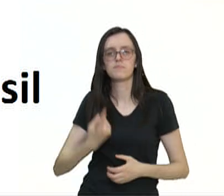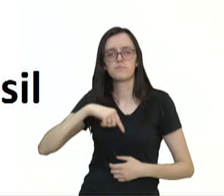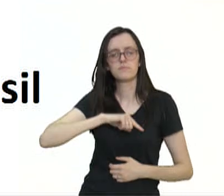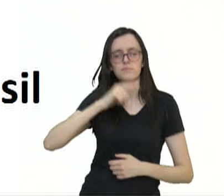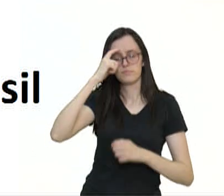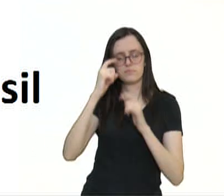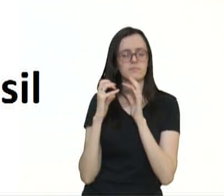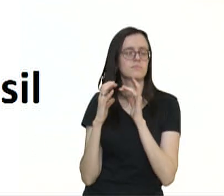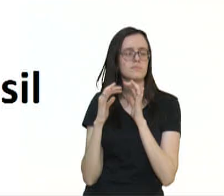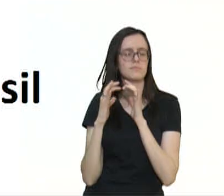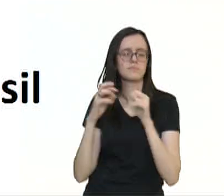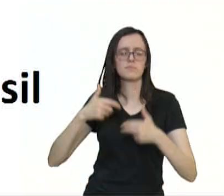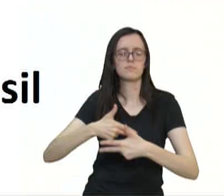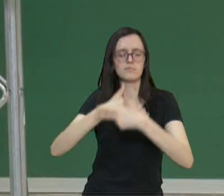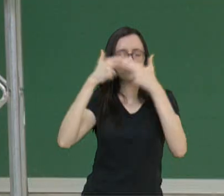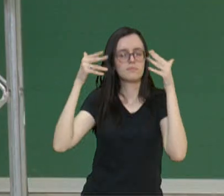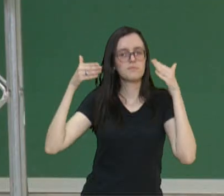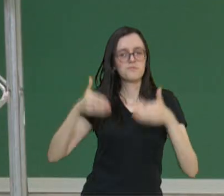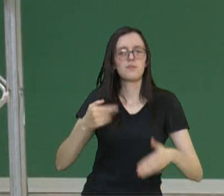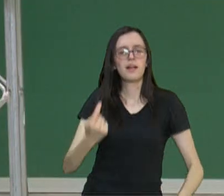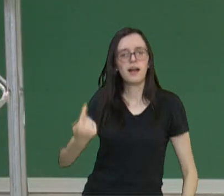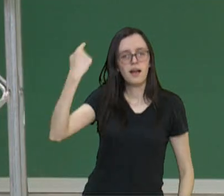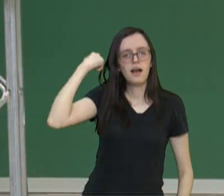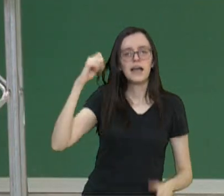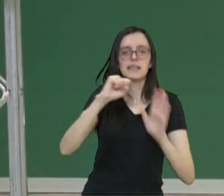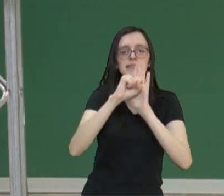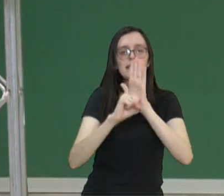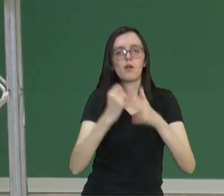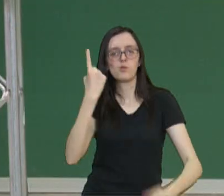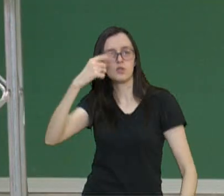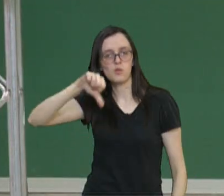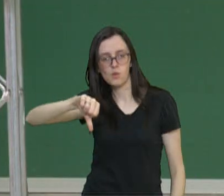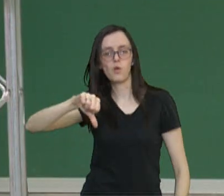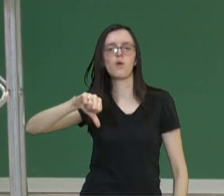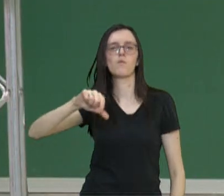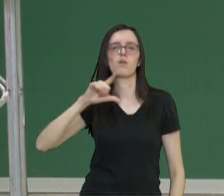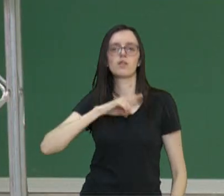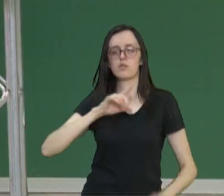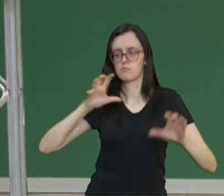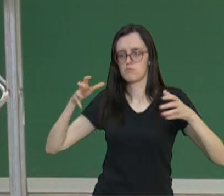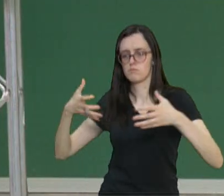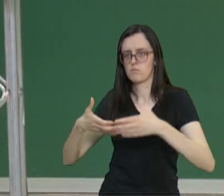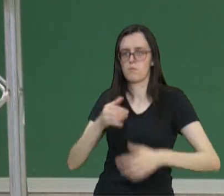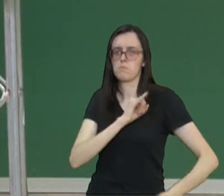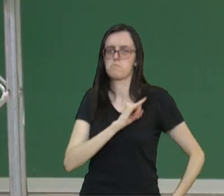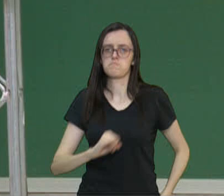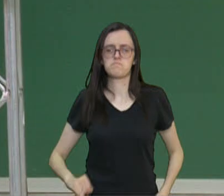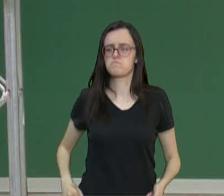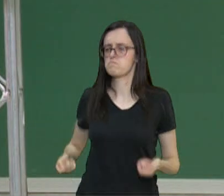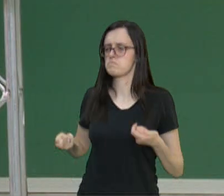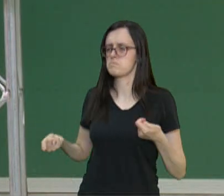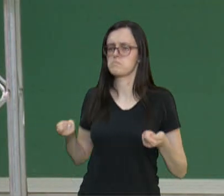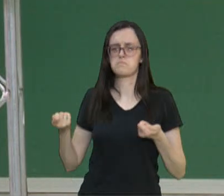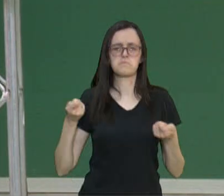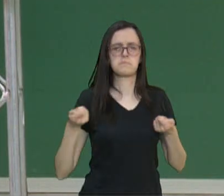pensamento etnocêntrico, lá atrás, no século XIX, no imperialismo, enfim,